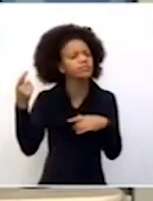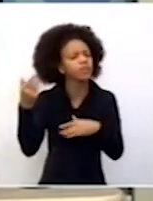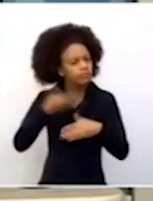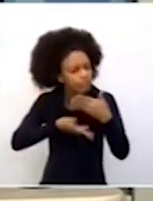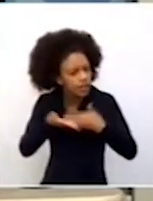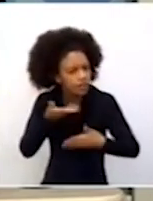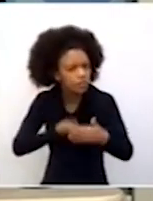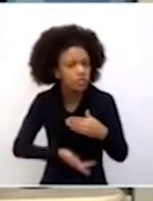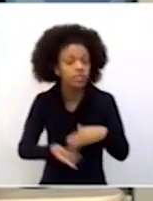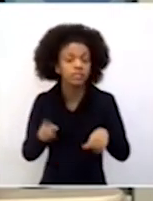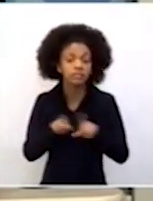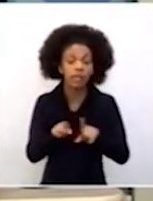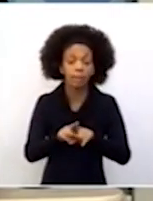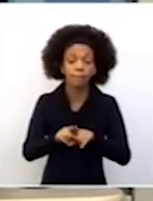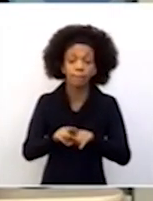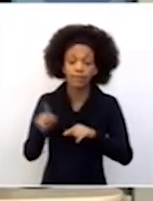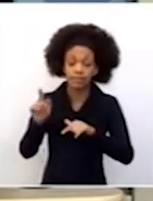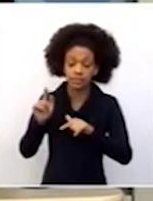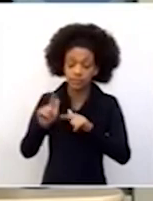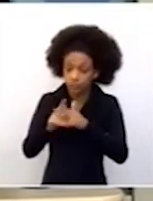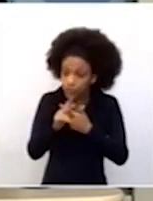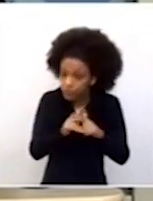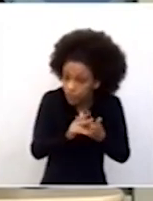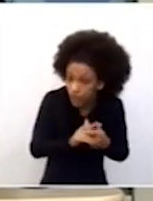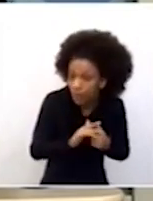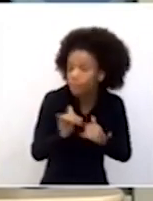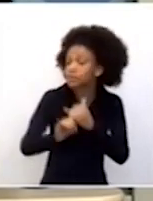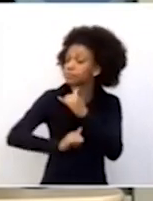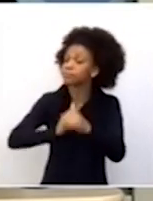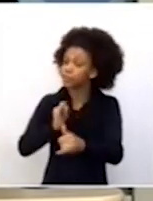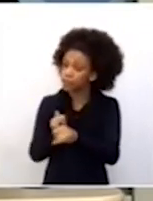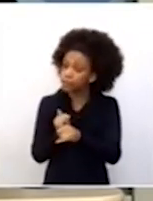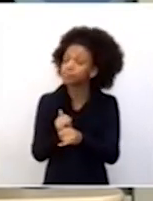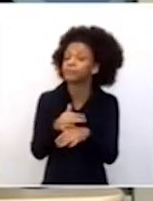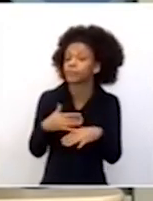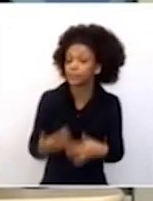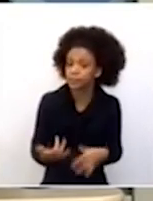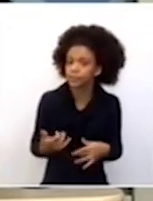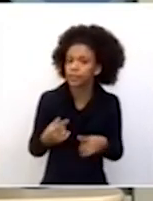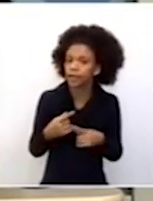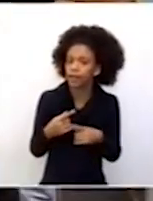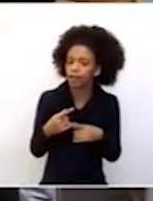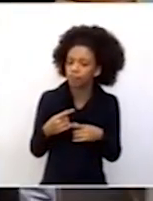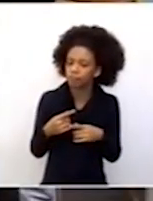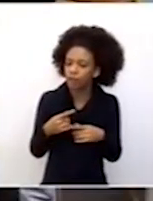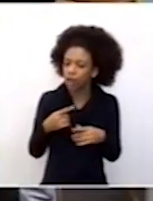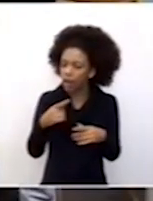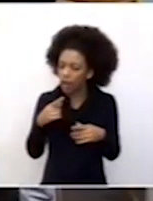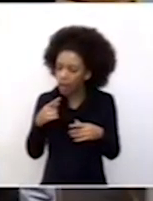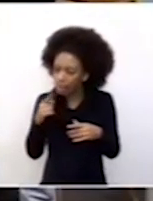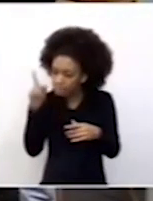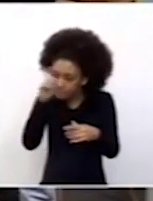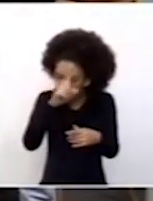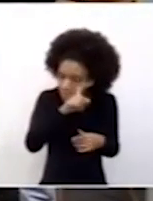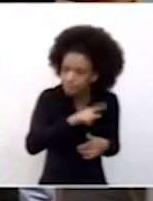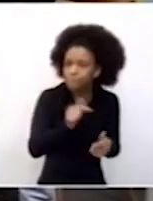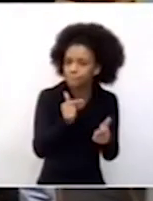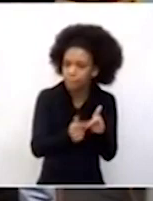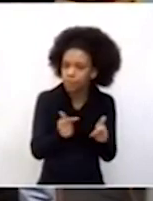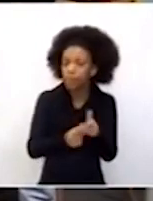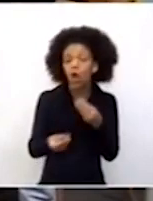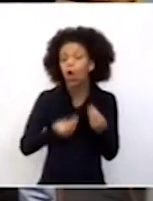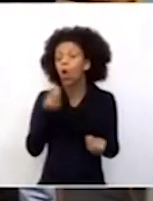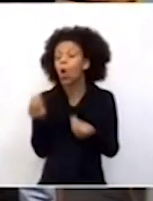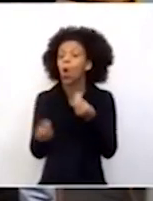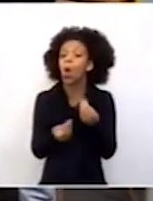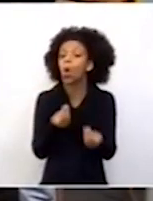e também de ferramentas tecnológicas, que esse é o grande, né, o grande X da questão, que como nós vamos ensinar esses